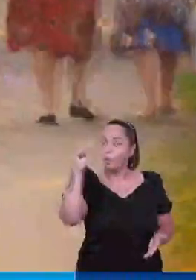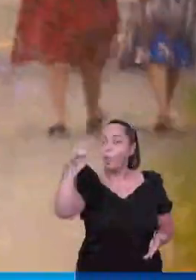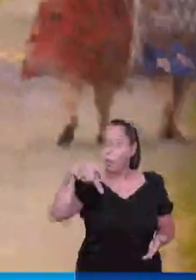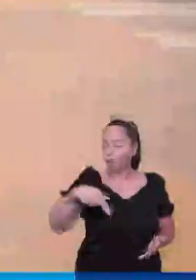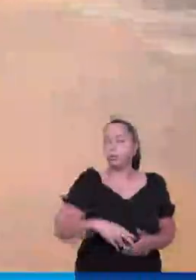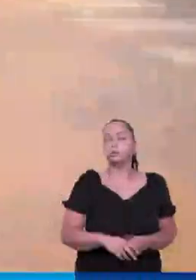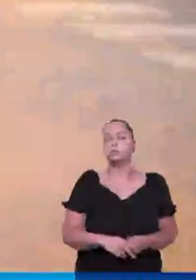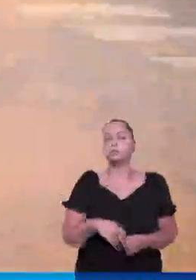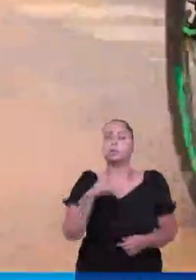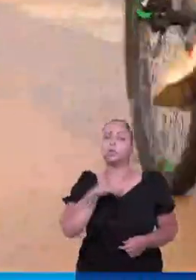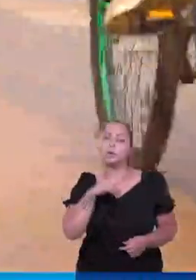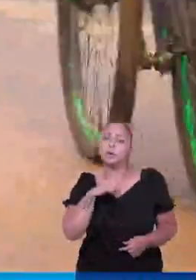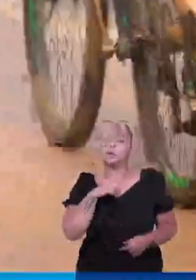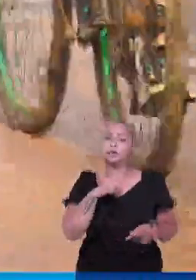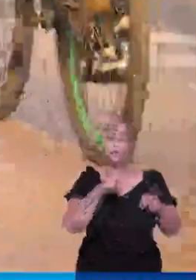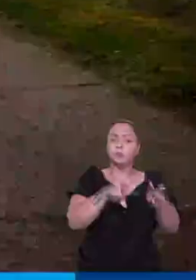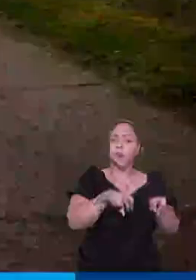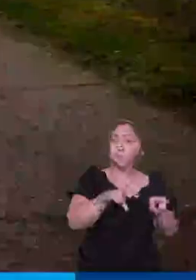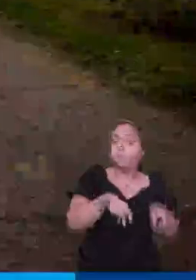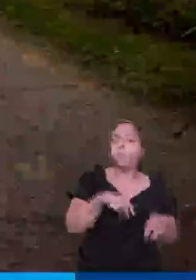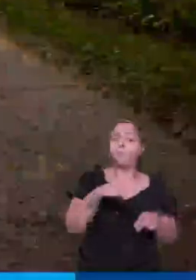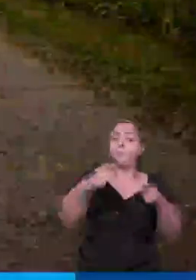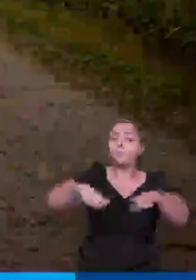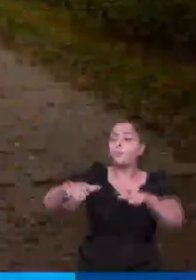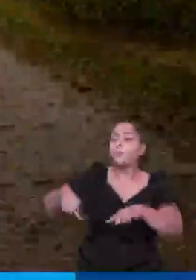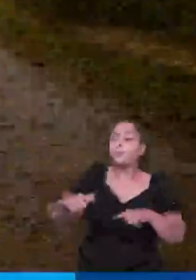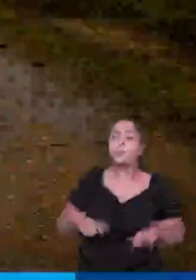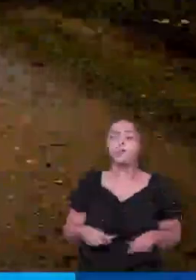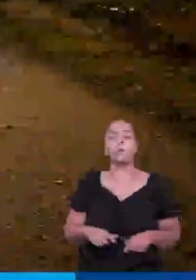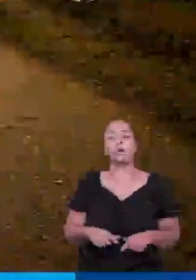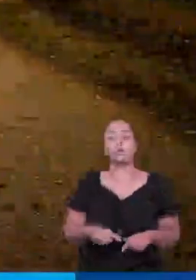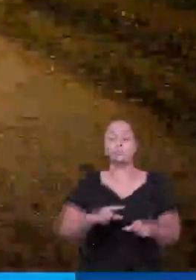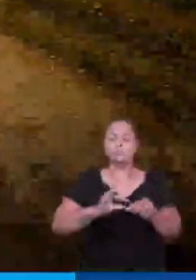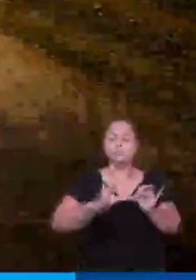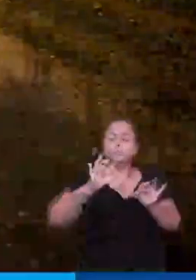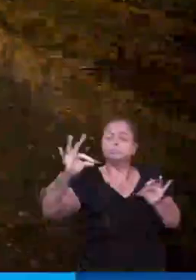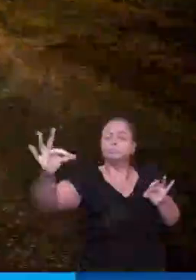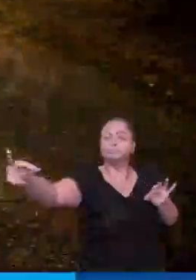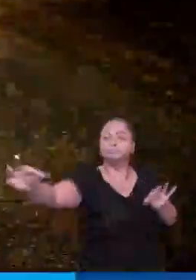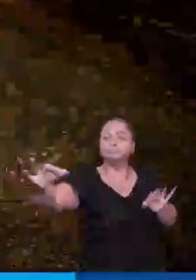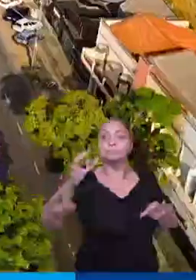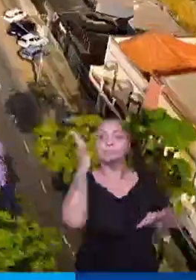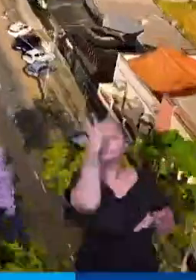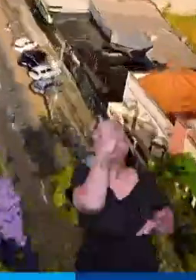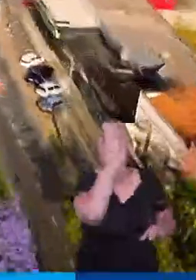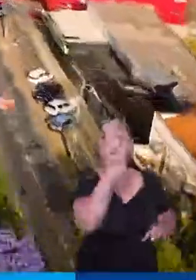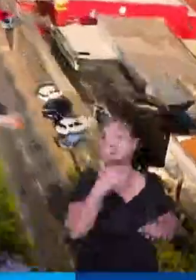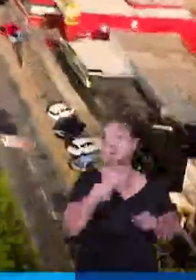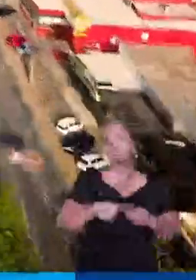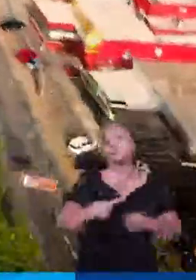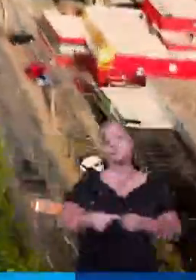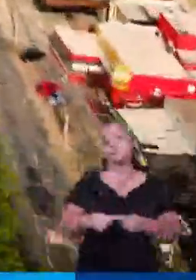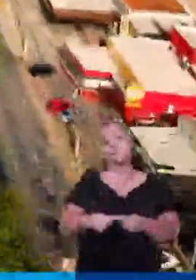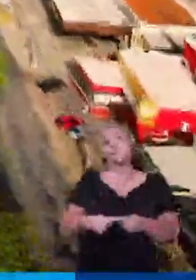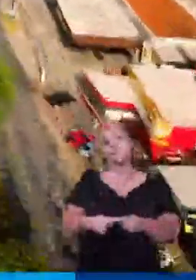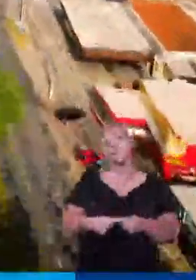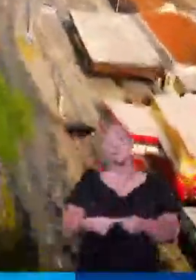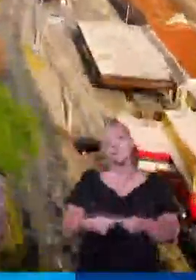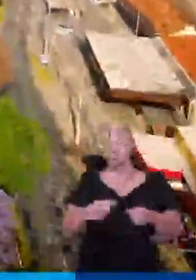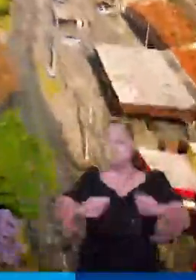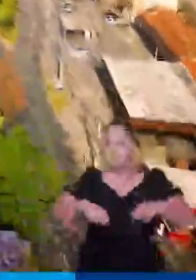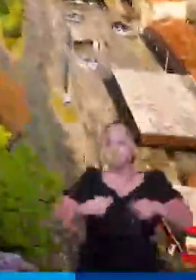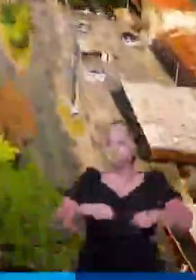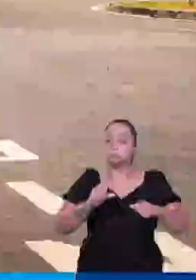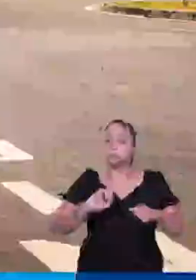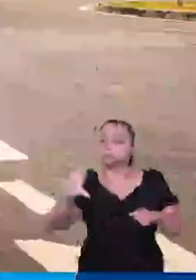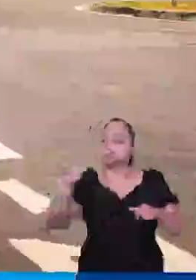ciclovias em diferentes regiões, ligando a Zona Leste aqui no centro. Andar de um lado para o outro numa cidade linda como a nossa não pode ser um martírio,